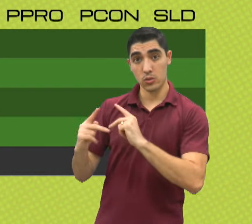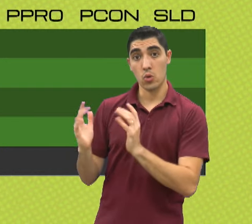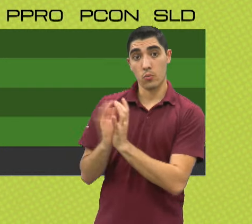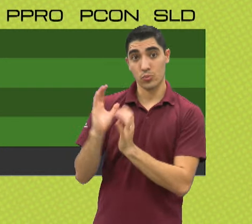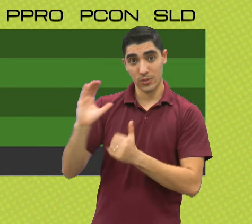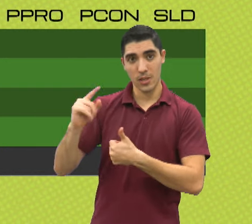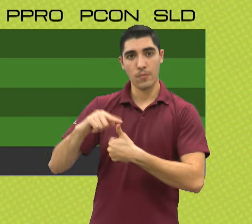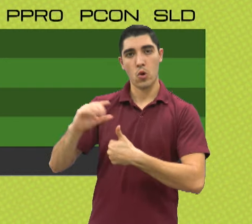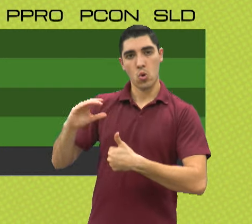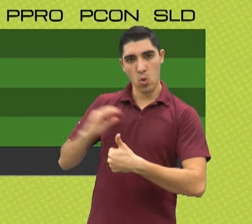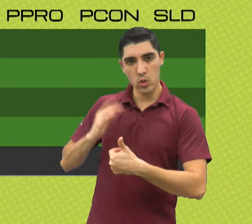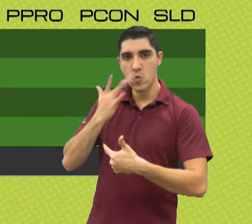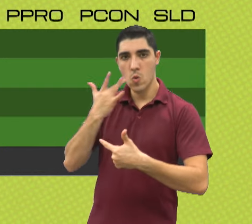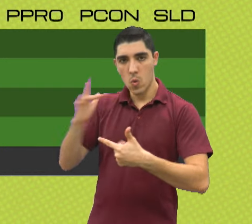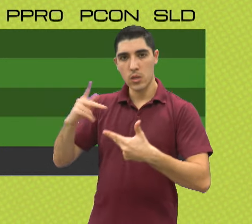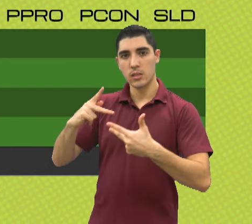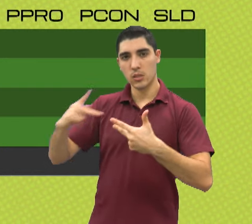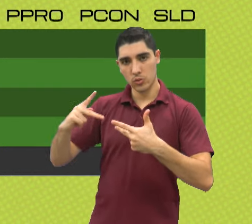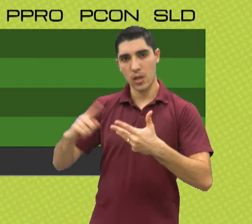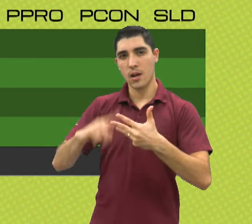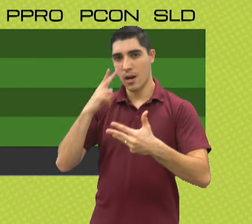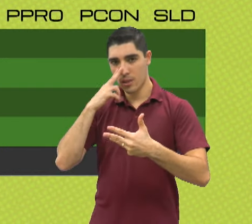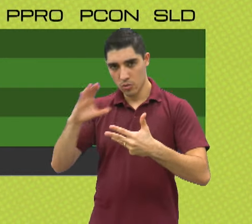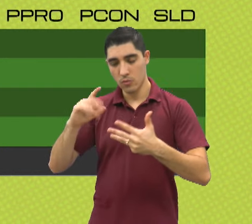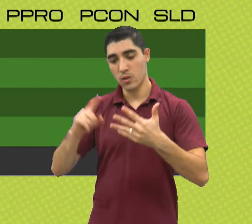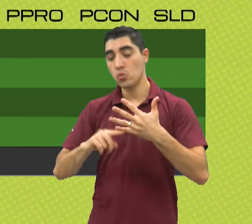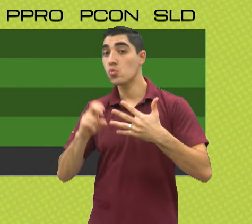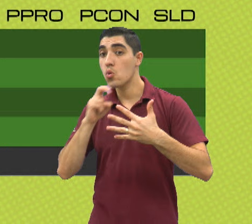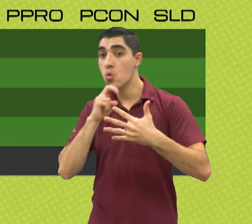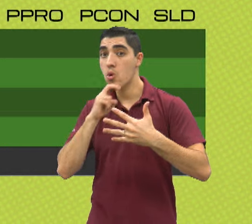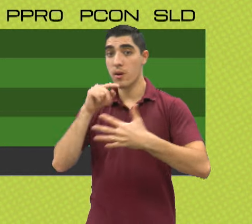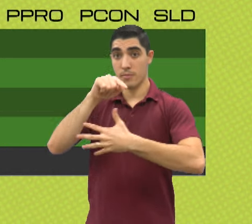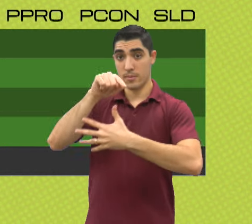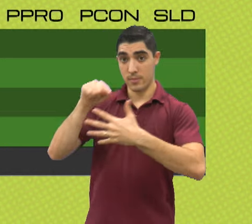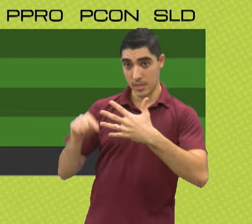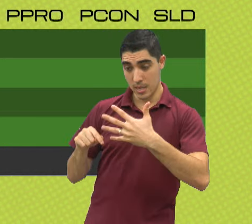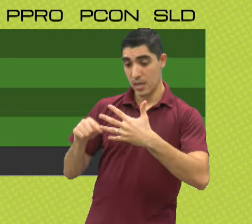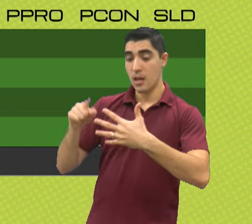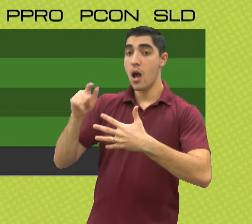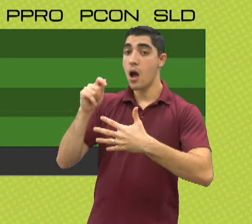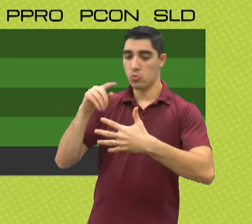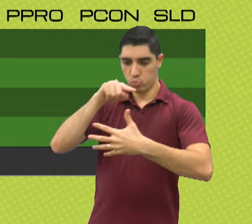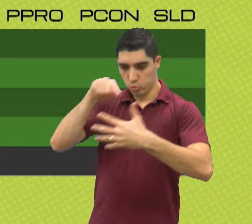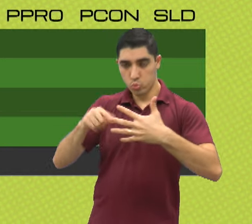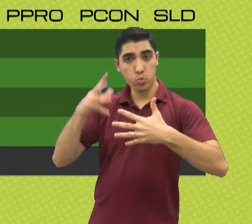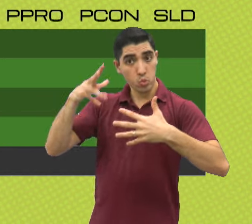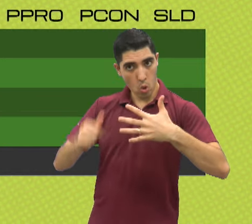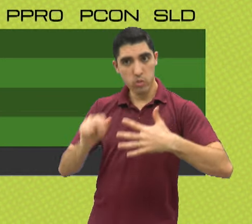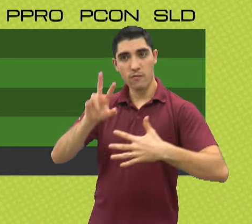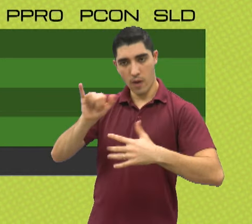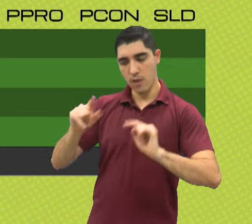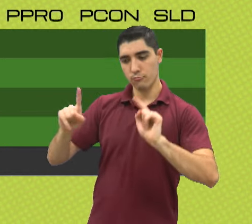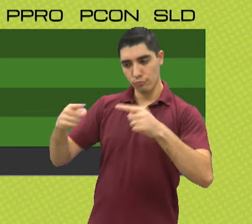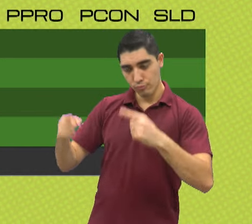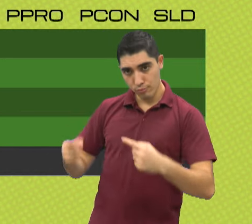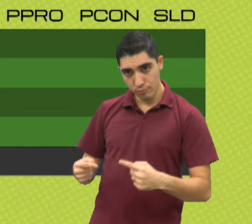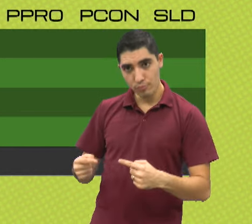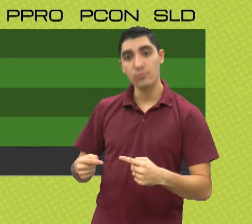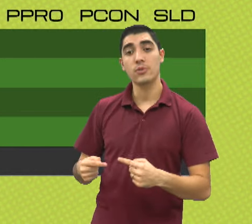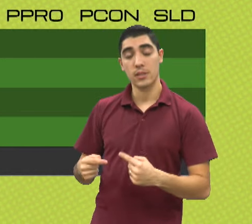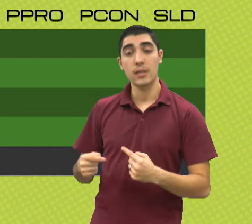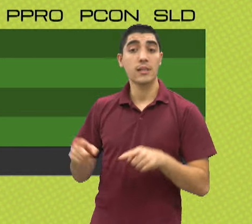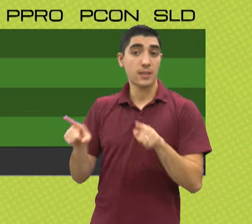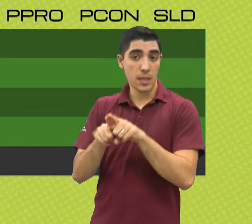Corinthians, Ourinhos, Catanduva e o Pro Esporte. Todo mundo joga contra todo mundo, turno único, com mando de quadra invertido em relação